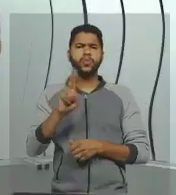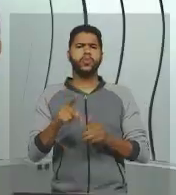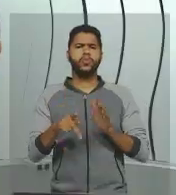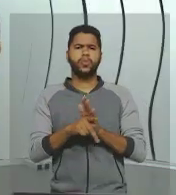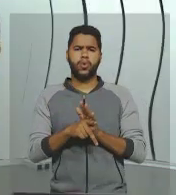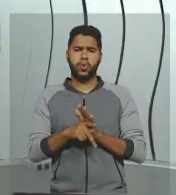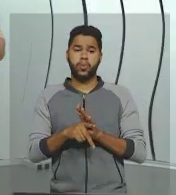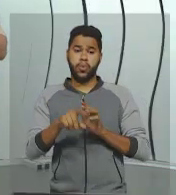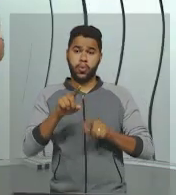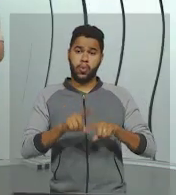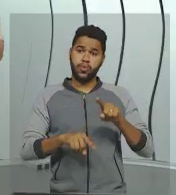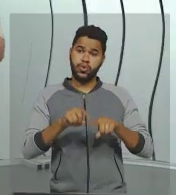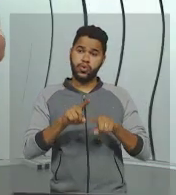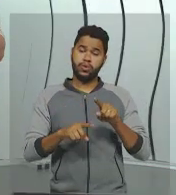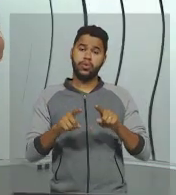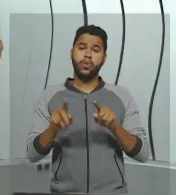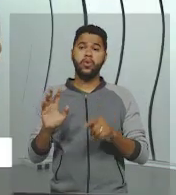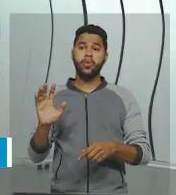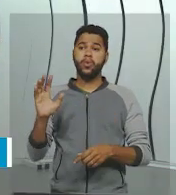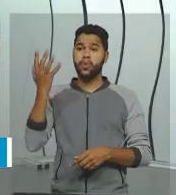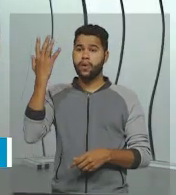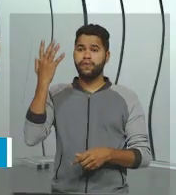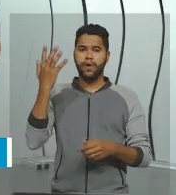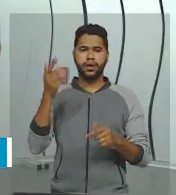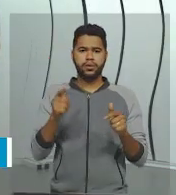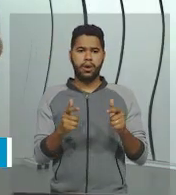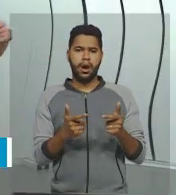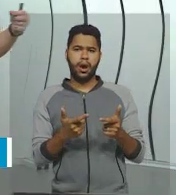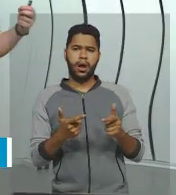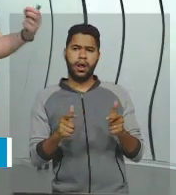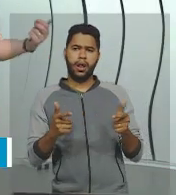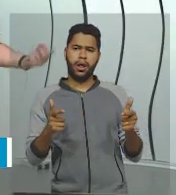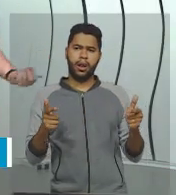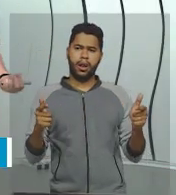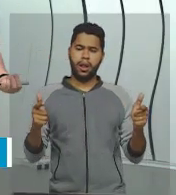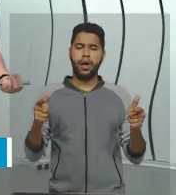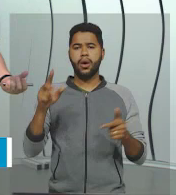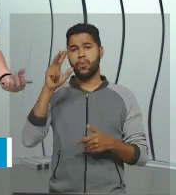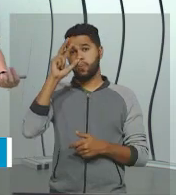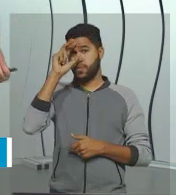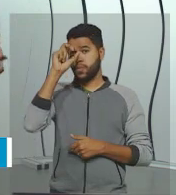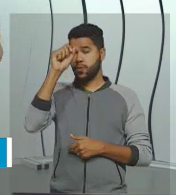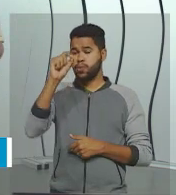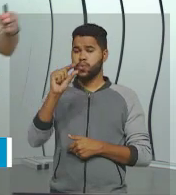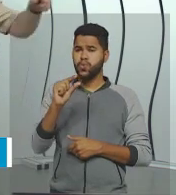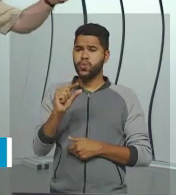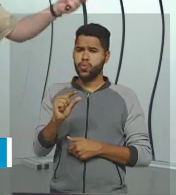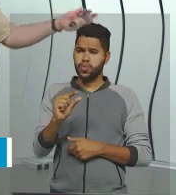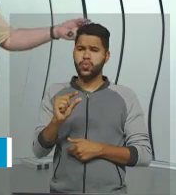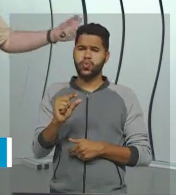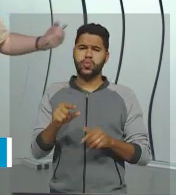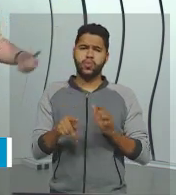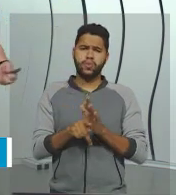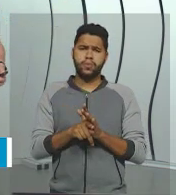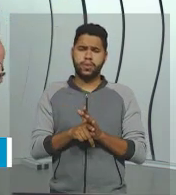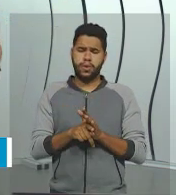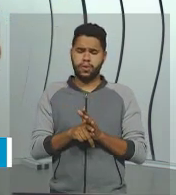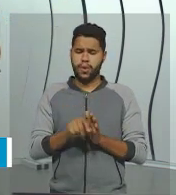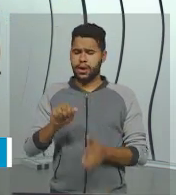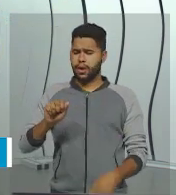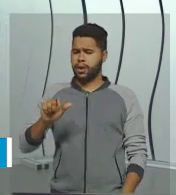objeto, normalmente com um efeito multiplicativo. Eu vou aplicar uma força pequena num lado da minha